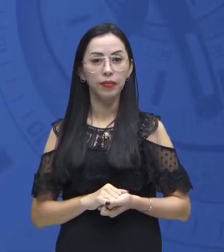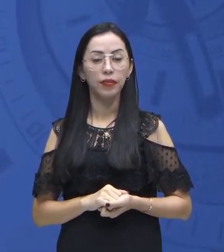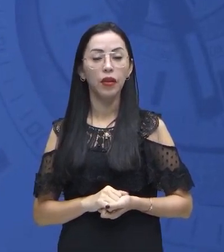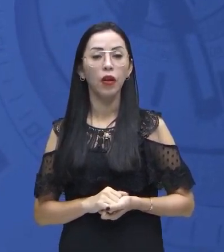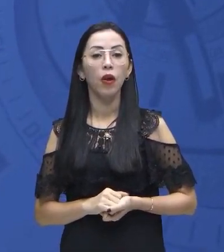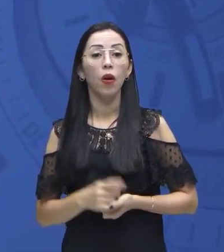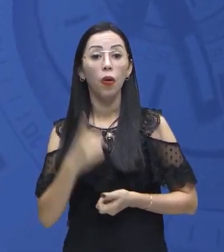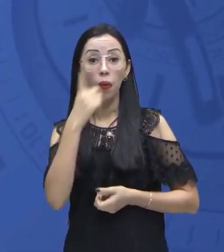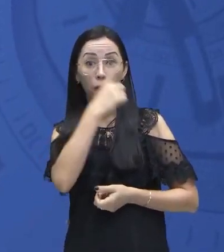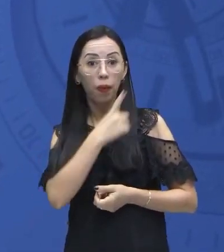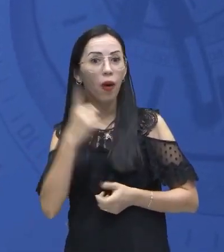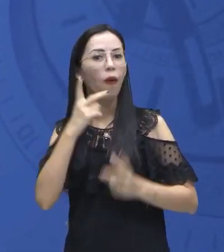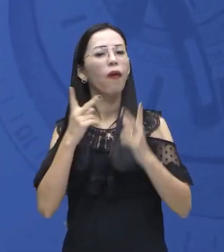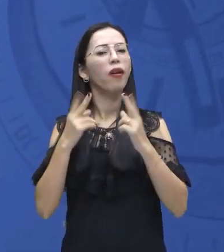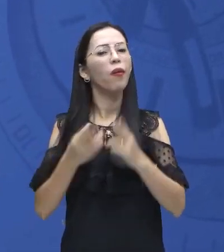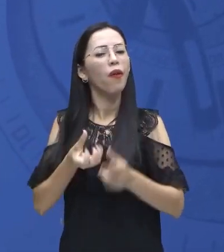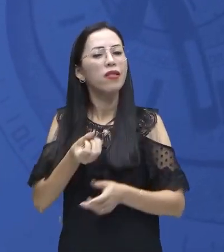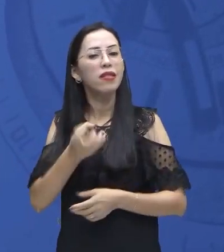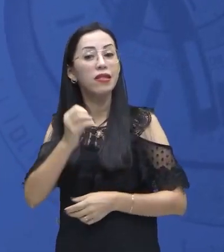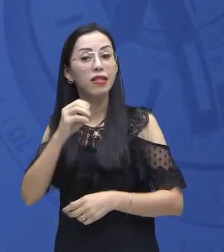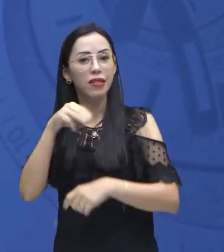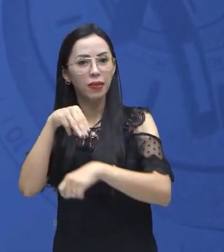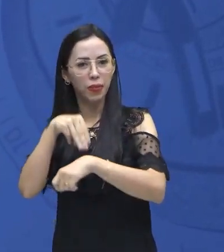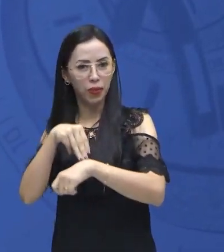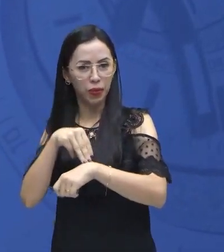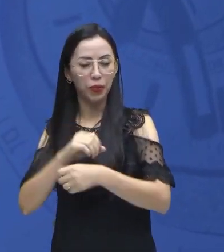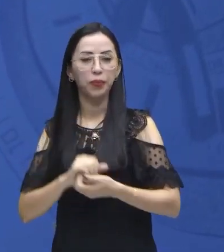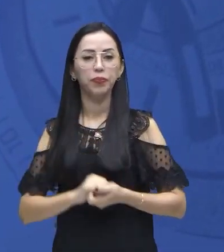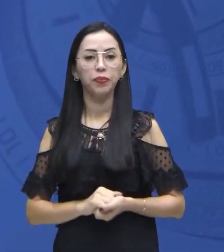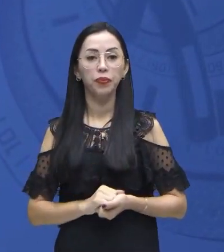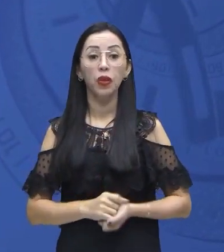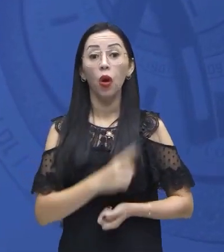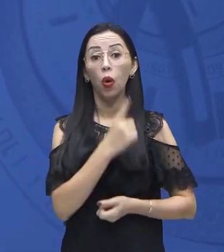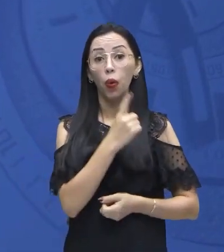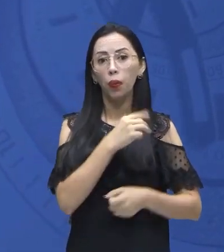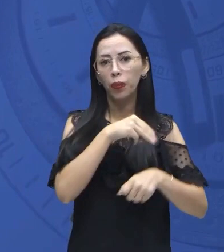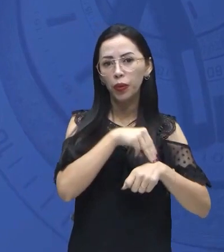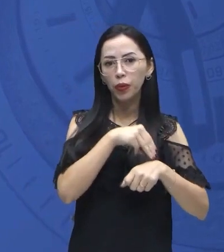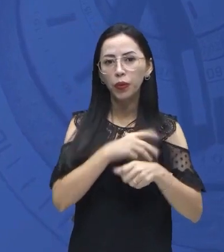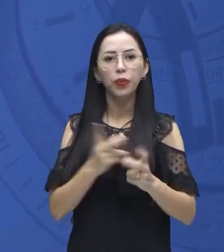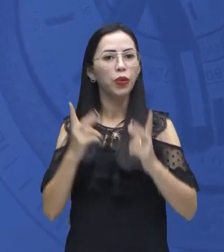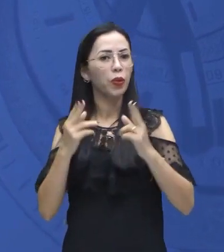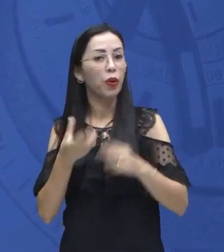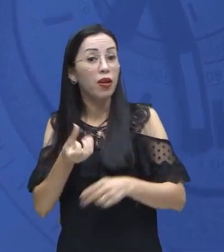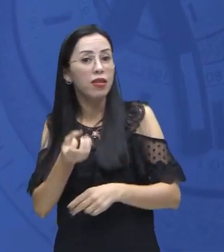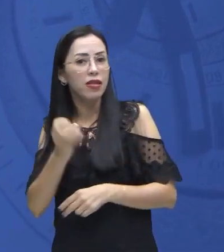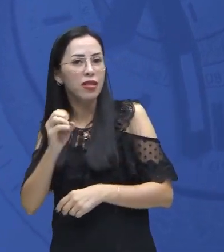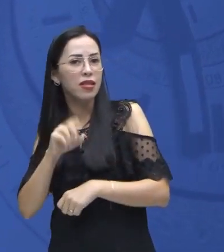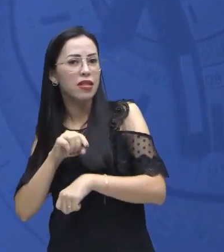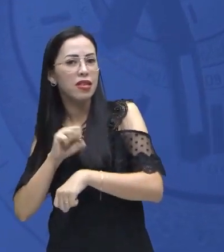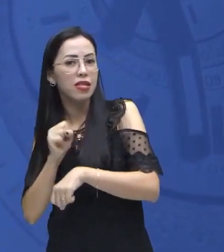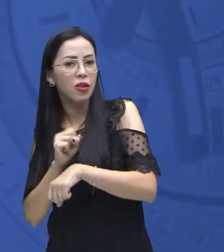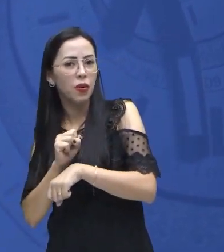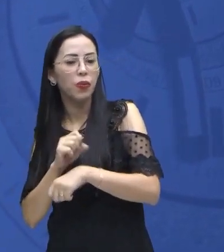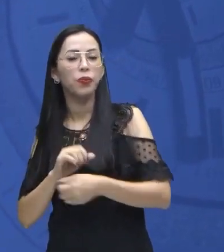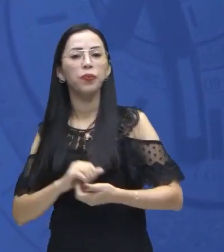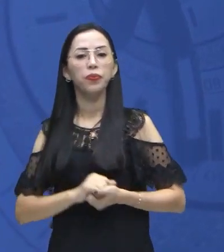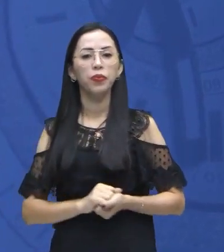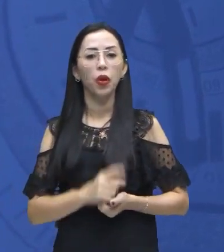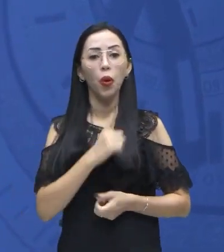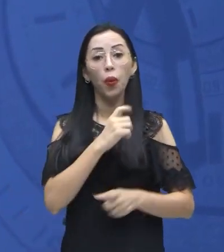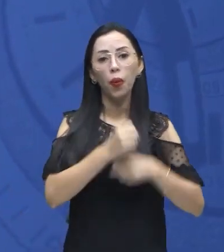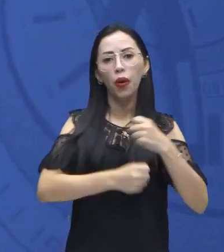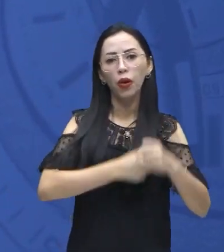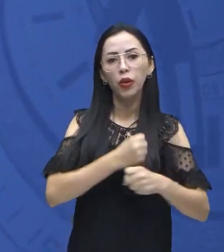Uma hora é igual a 60 minutos. 1 minuto é igual a 60 segundos. Um